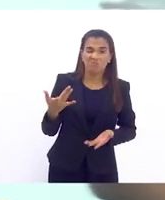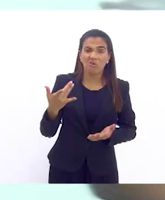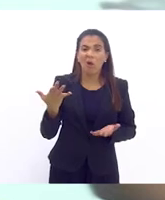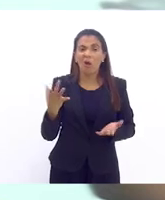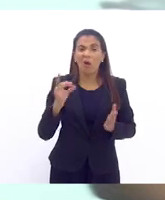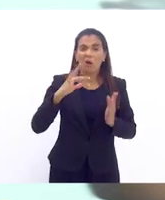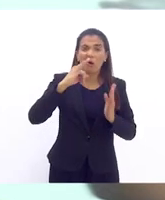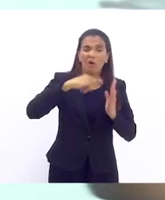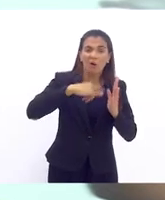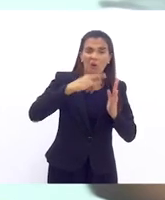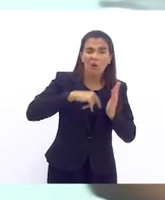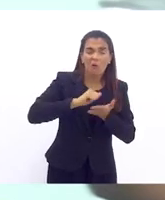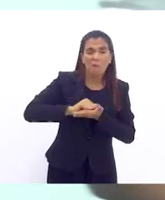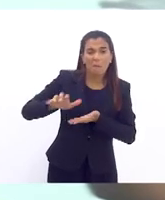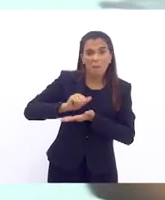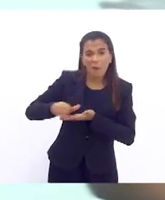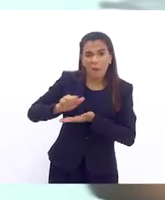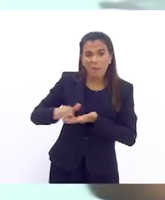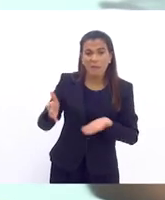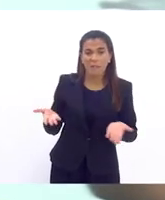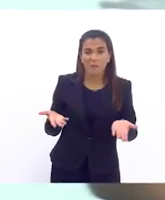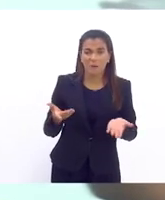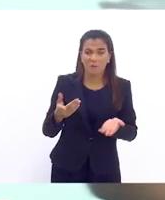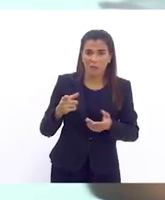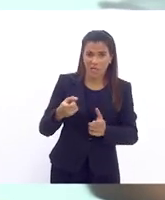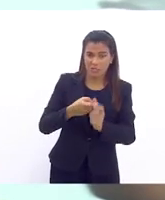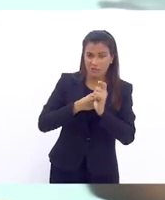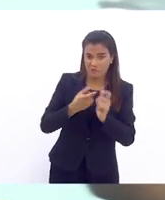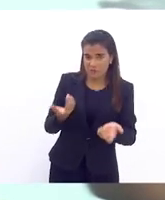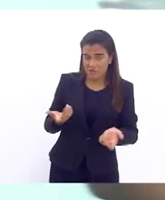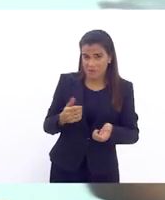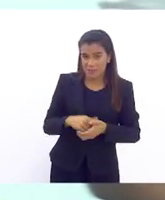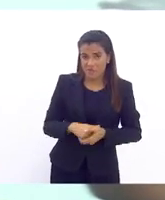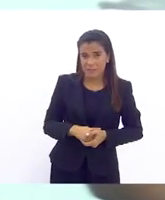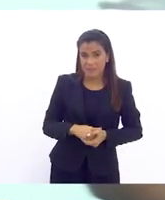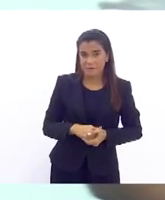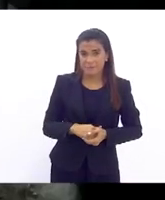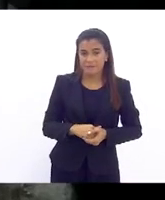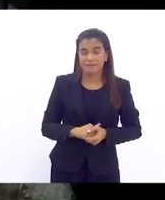só que o pagamento da da dívida